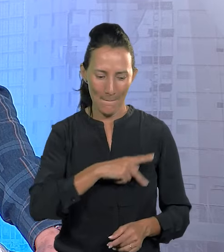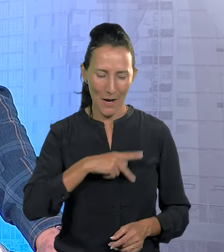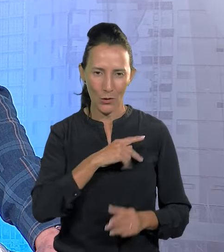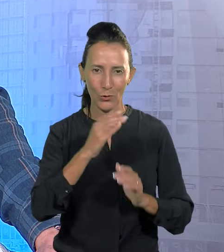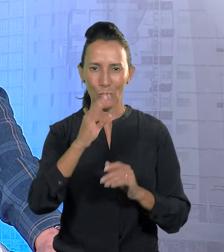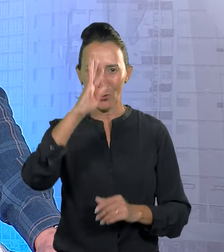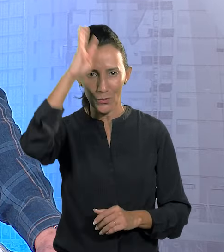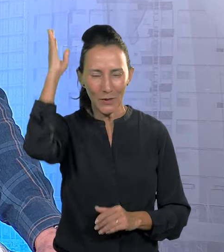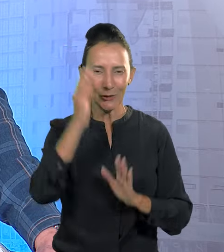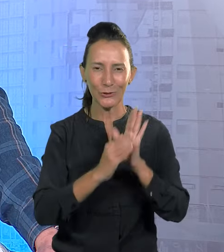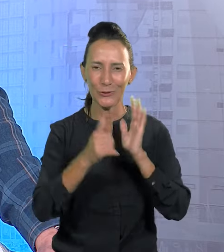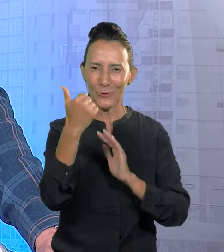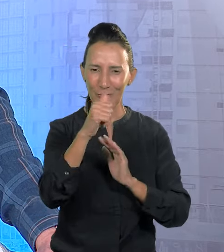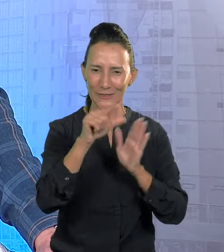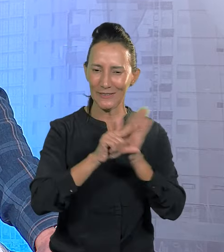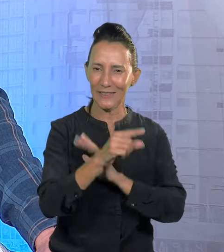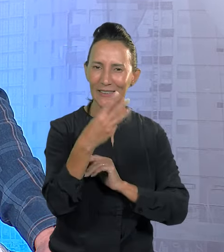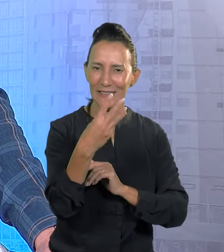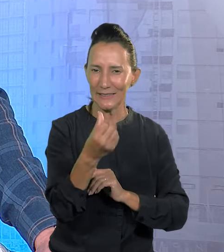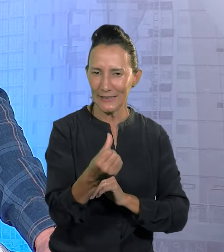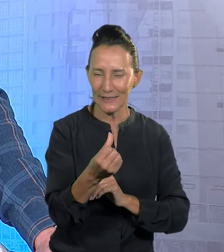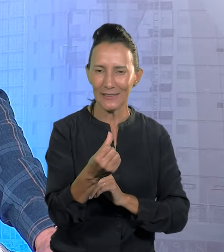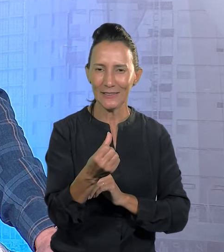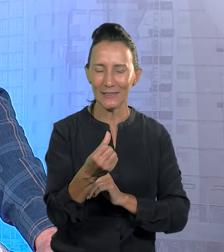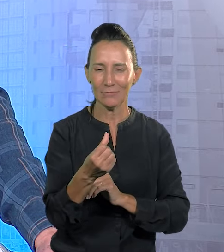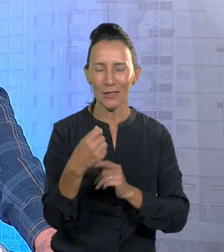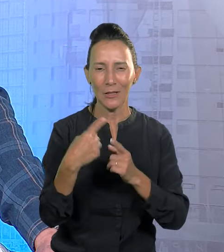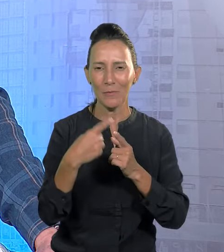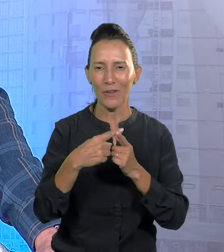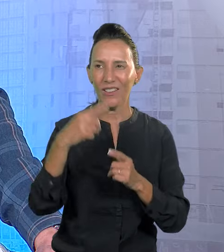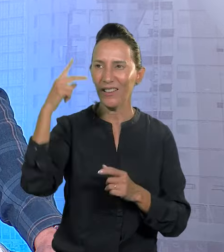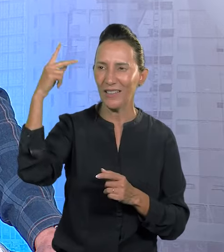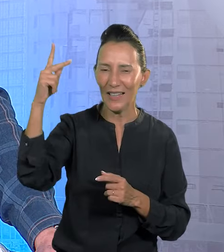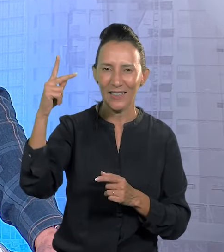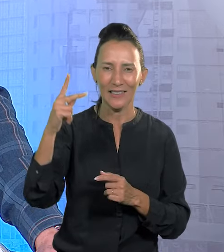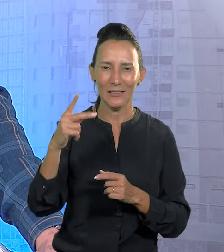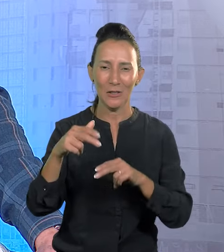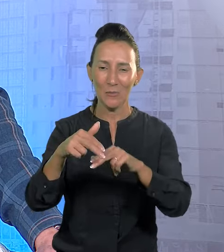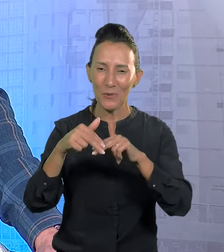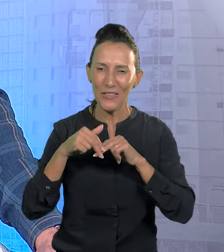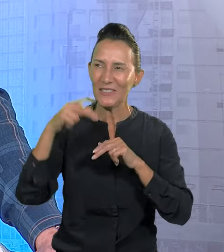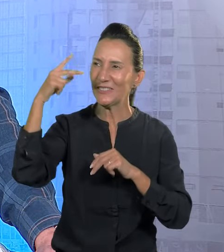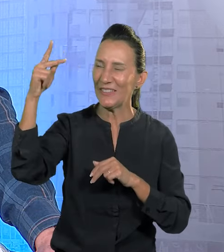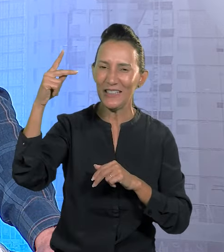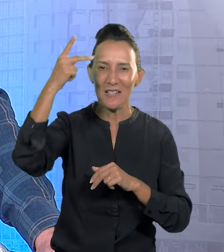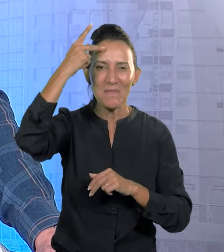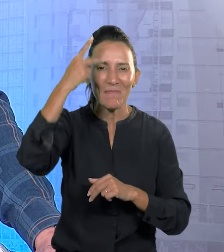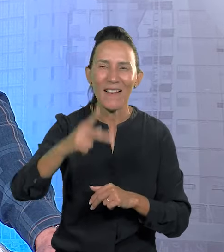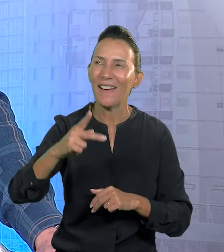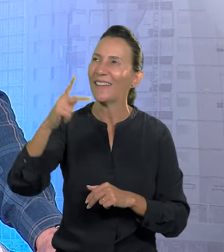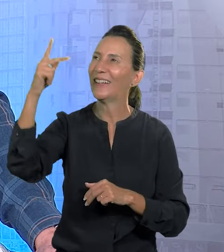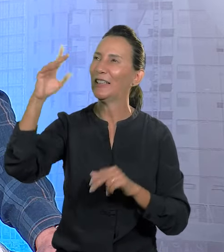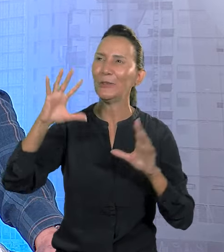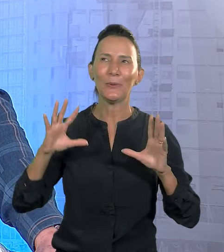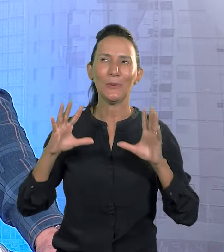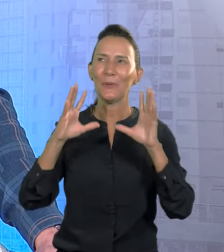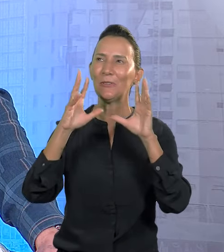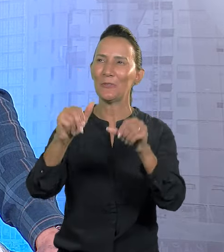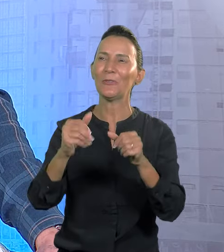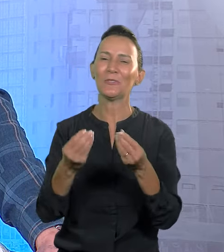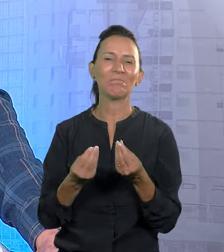fala em Romanos, capítulo 11, versículo 36. Porque dele, e por ele, e para ele, são todas as